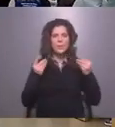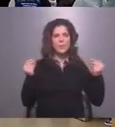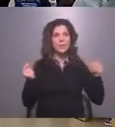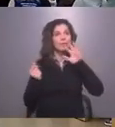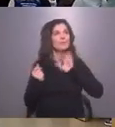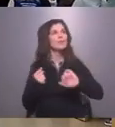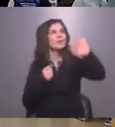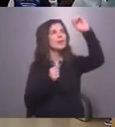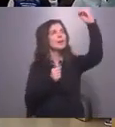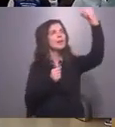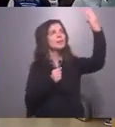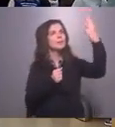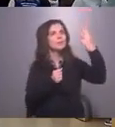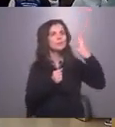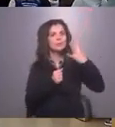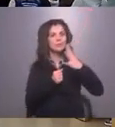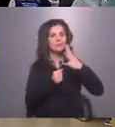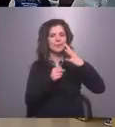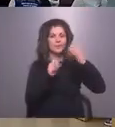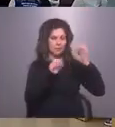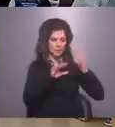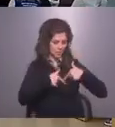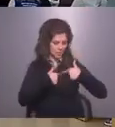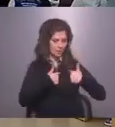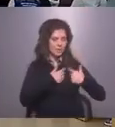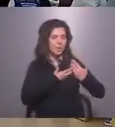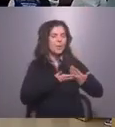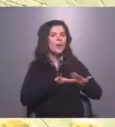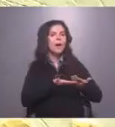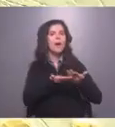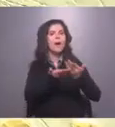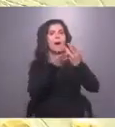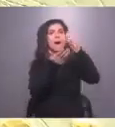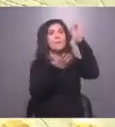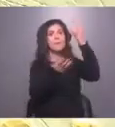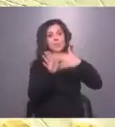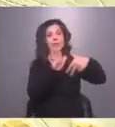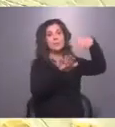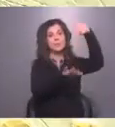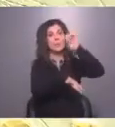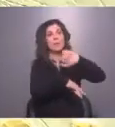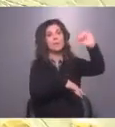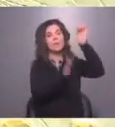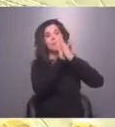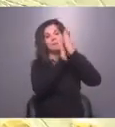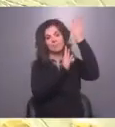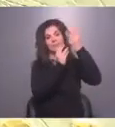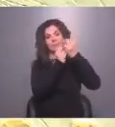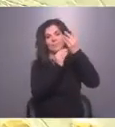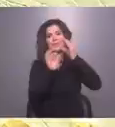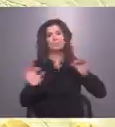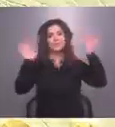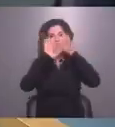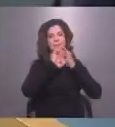vosso Filho e dirigi os nossos corações para a luz da sua Páscoa. Ele que é Deus convosco, na unidade do